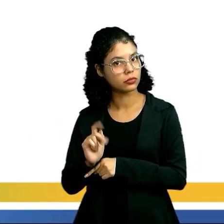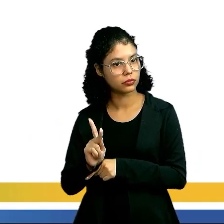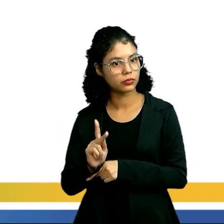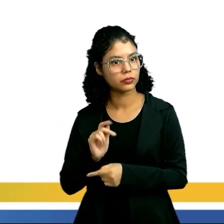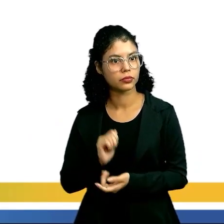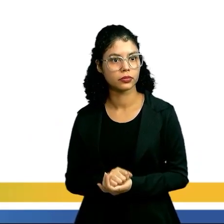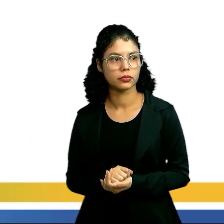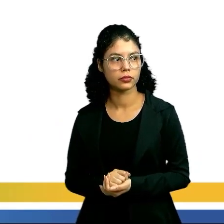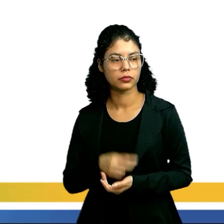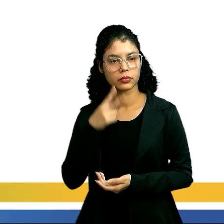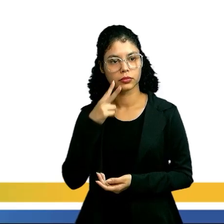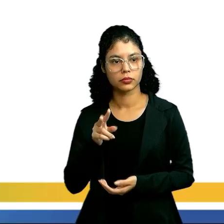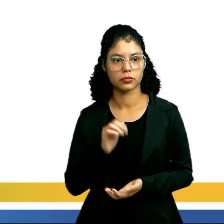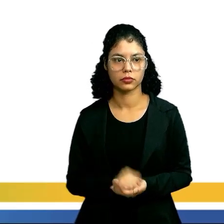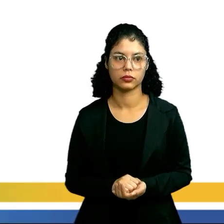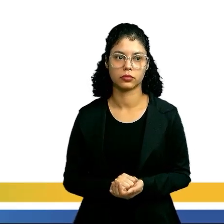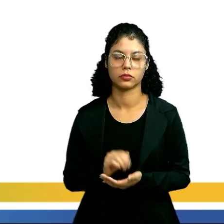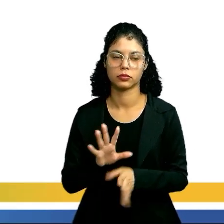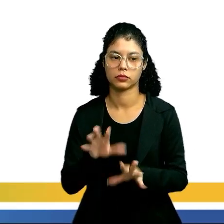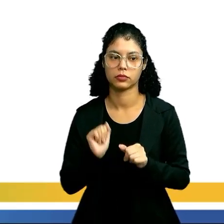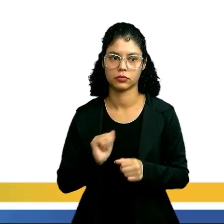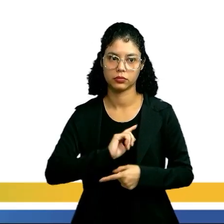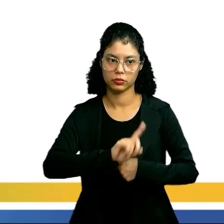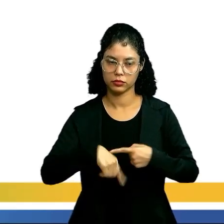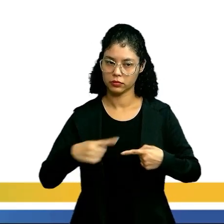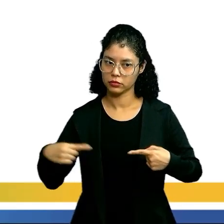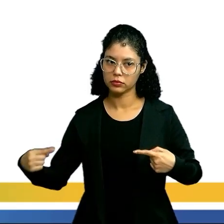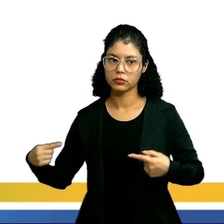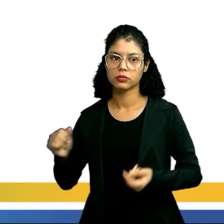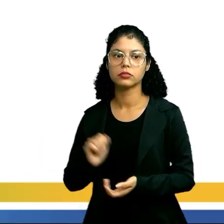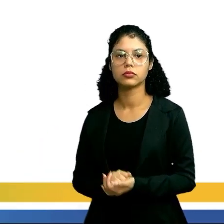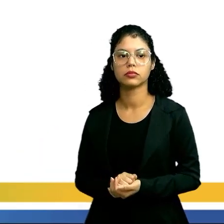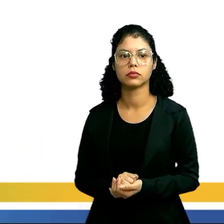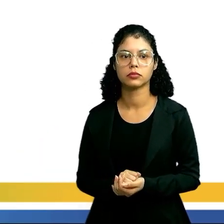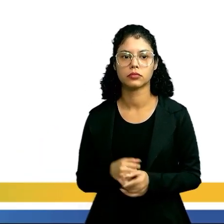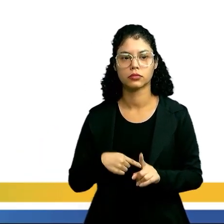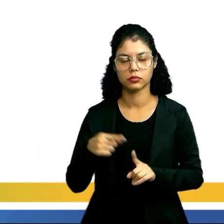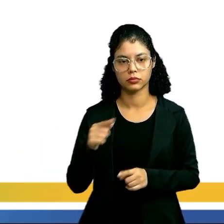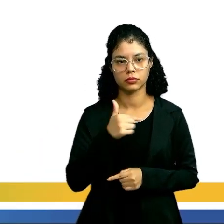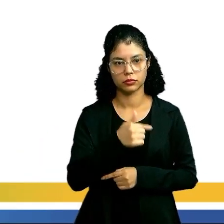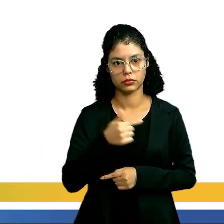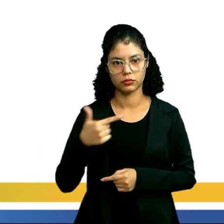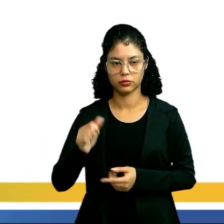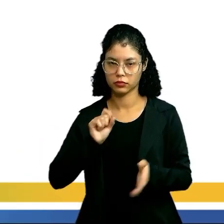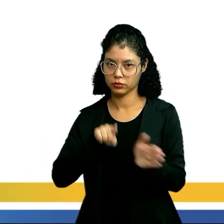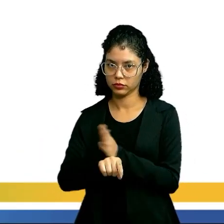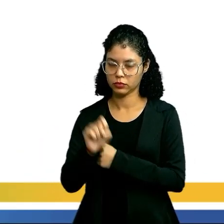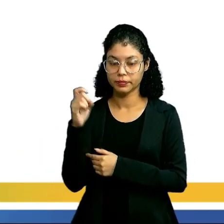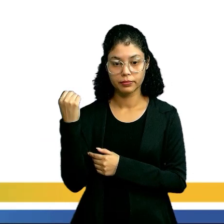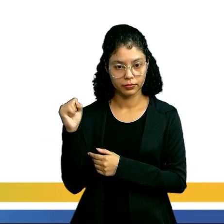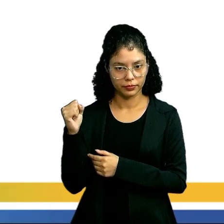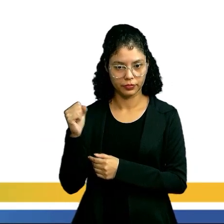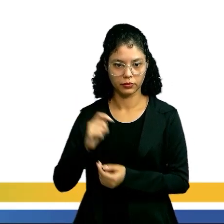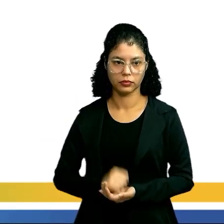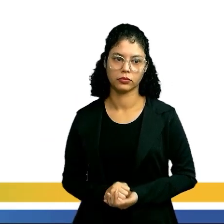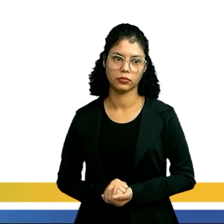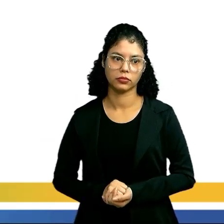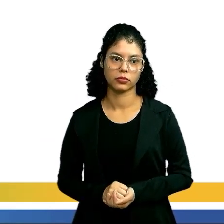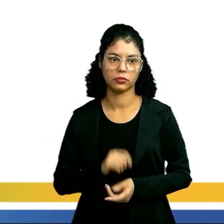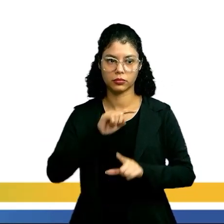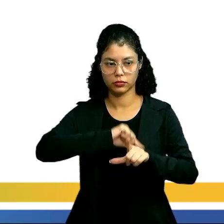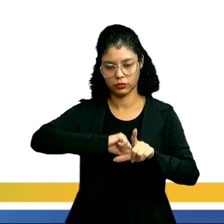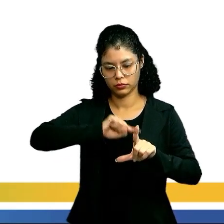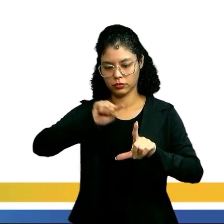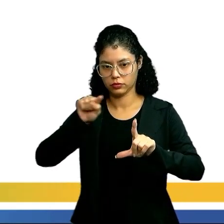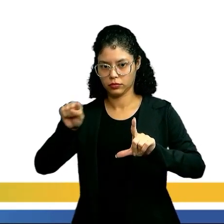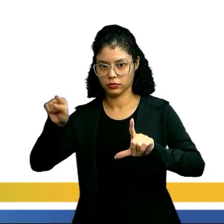Ok? Vamos lá. Pega aí o livro novamente, eu aprovo Enem na mesma página, só que agora é a questão 8, tá? A curva a